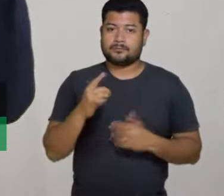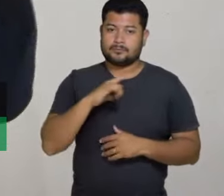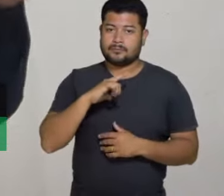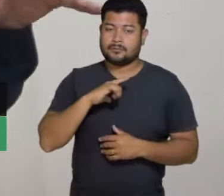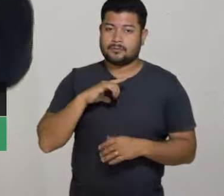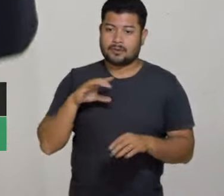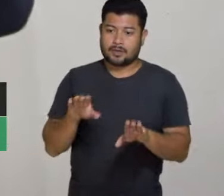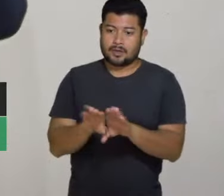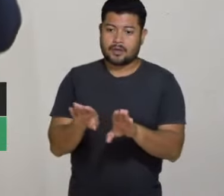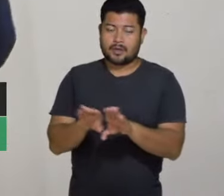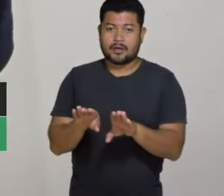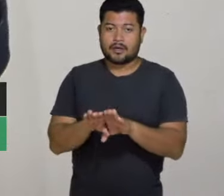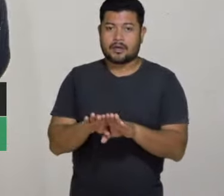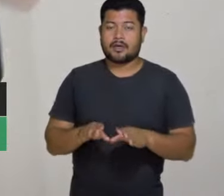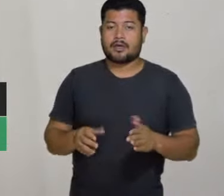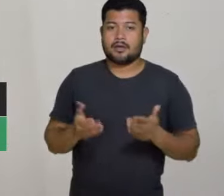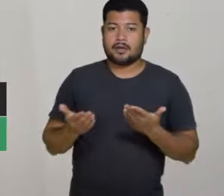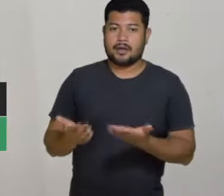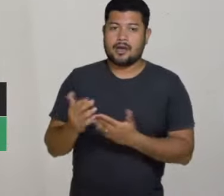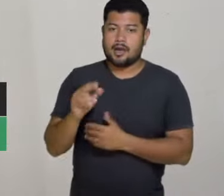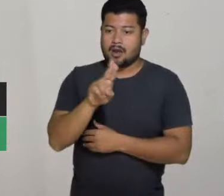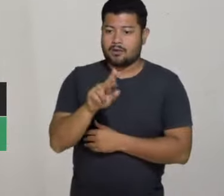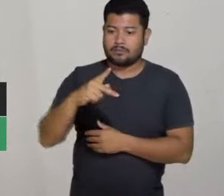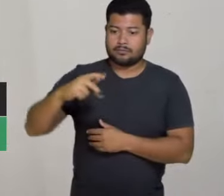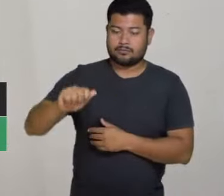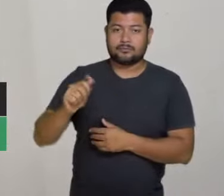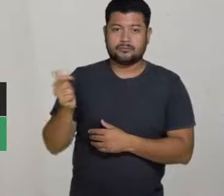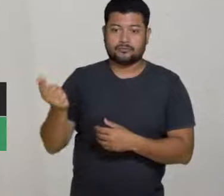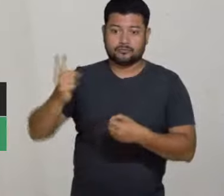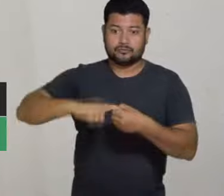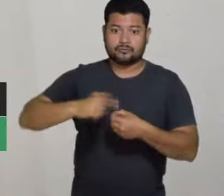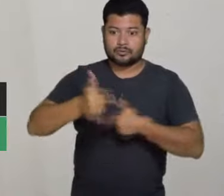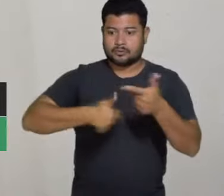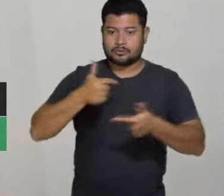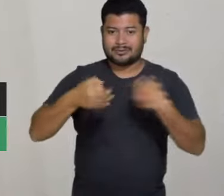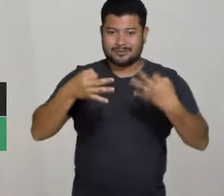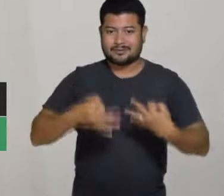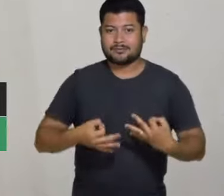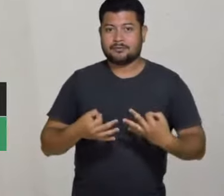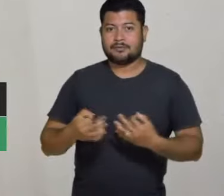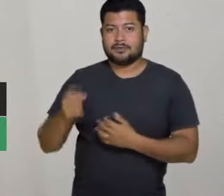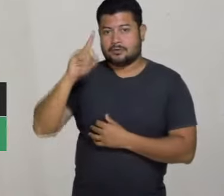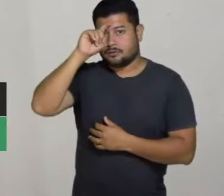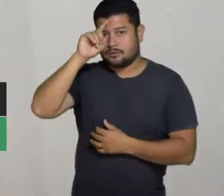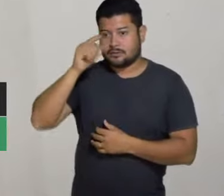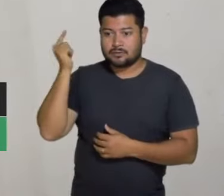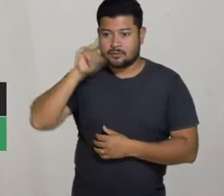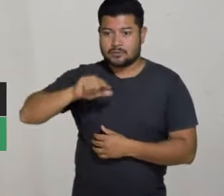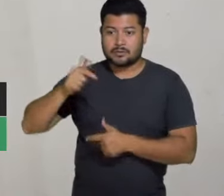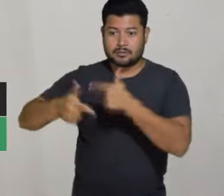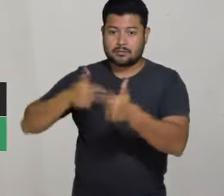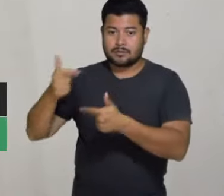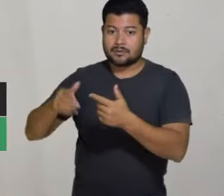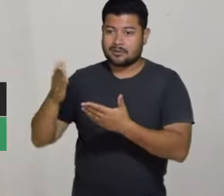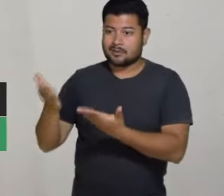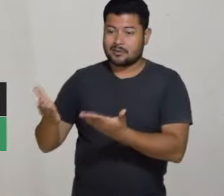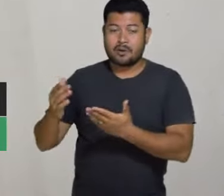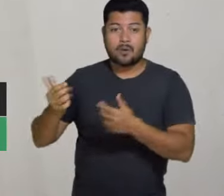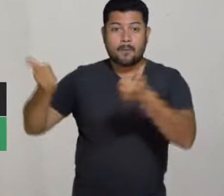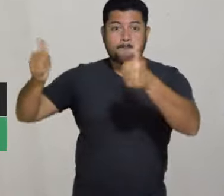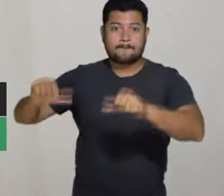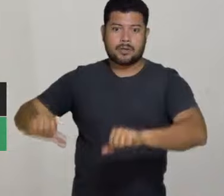pelos municípios, voltem a funcionar e que os hospitais consigam trabalhar com alta complexidade. Eu quero dizer que eu já